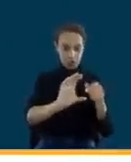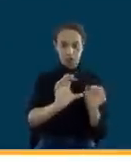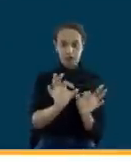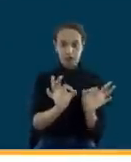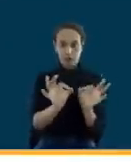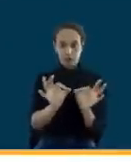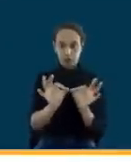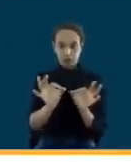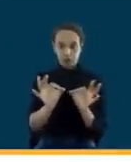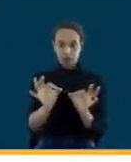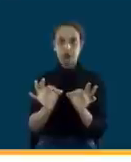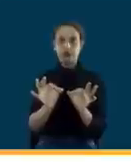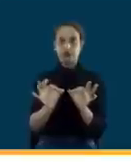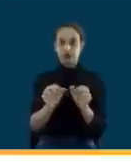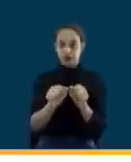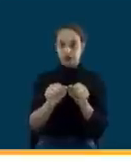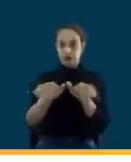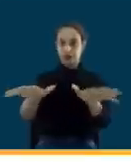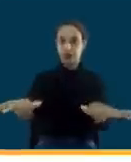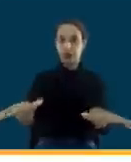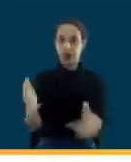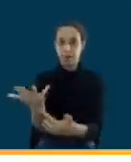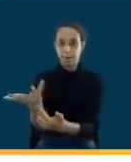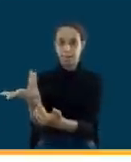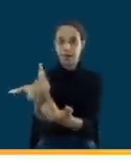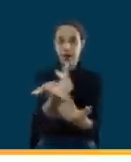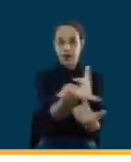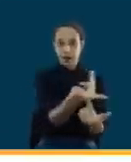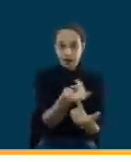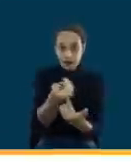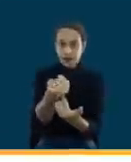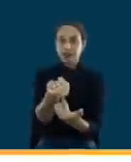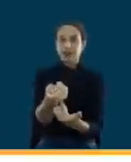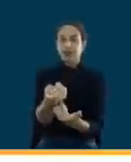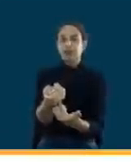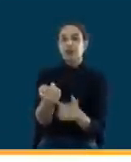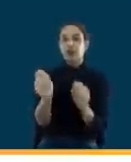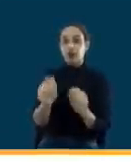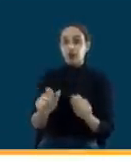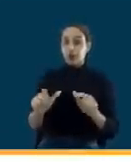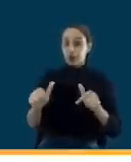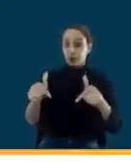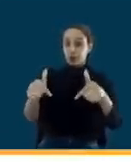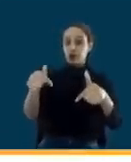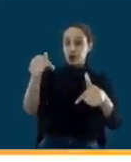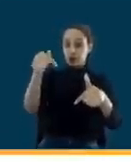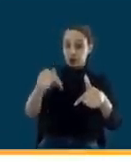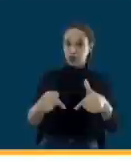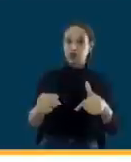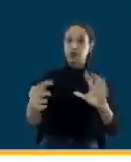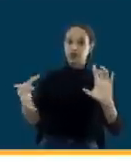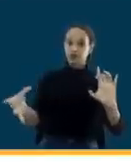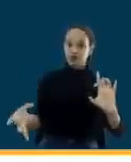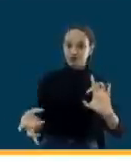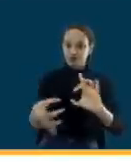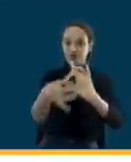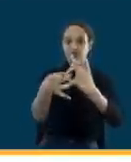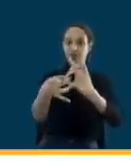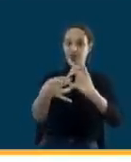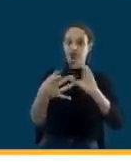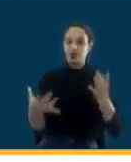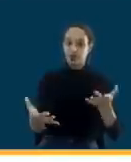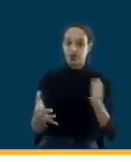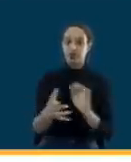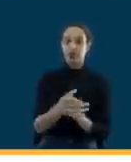o mundo das artes, de modo geral, se dê de maneira mais completa, na medida em que a